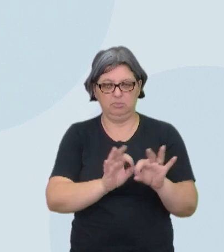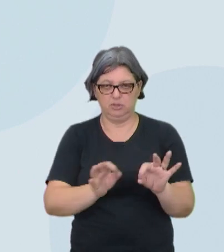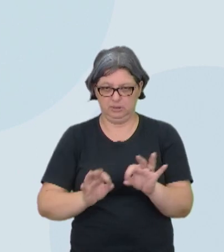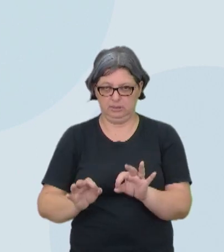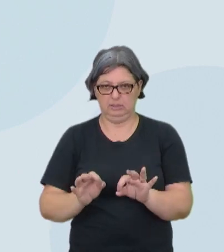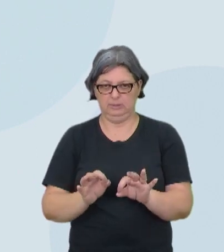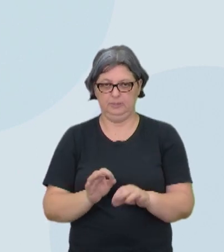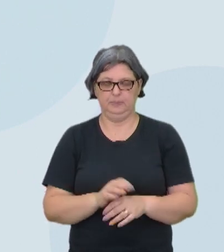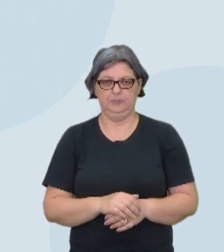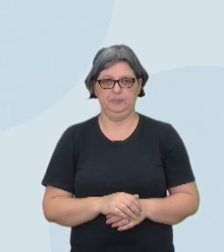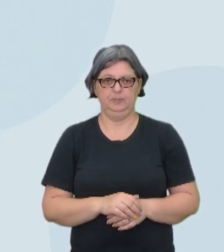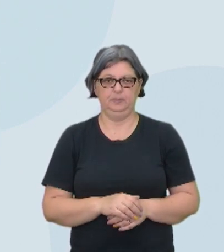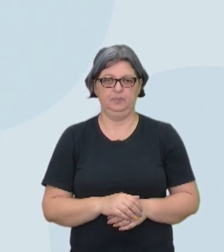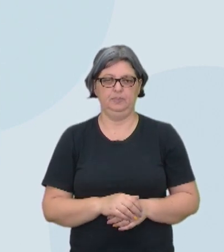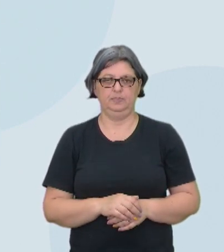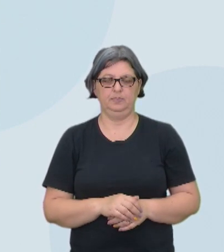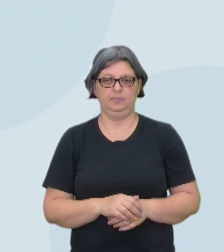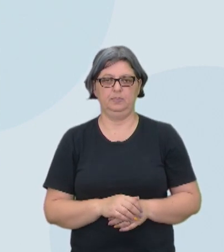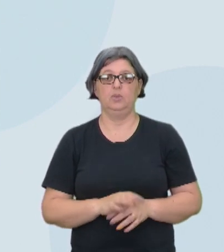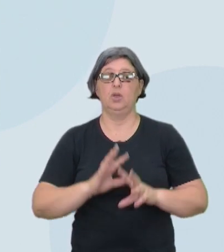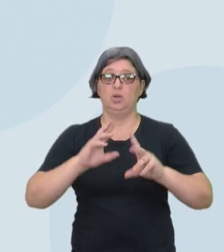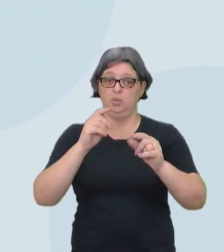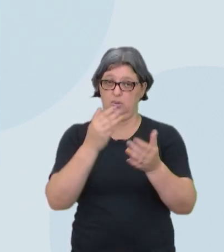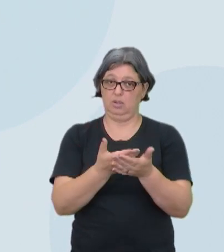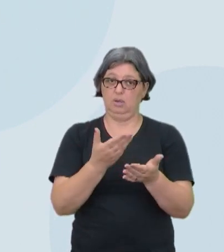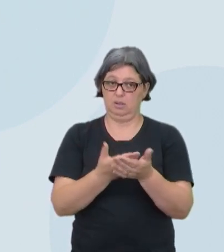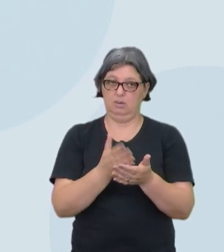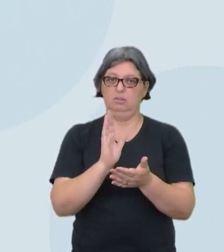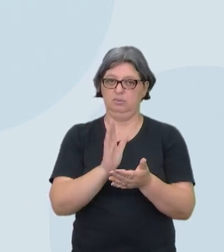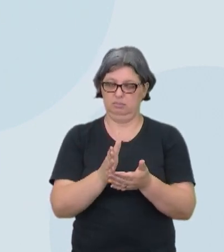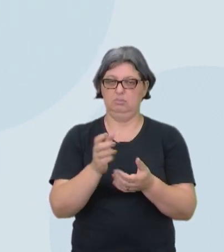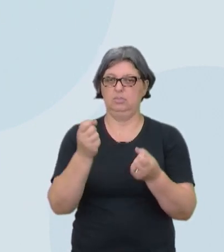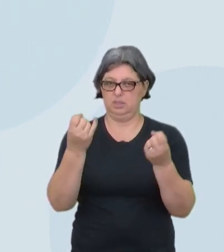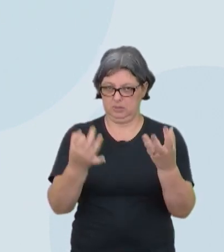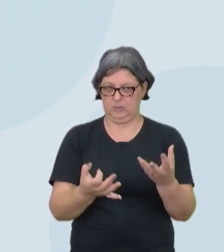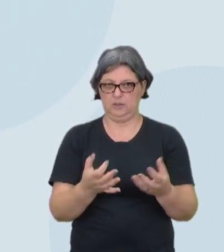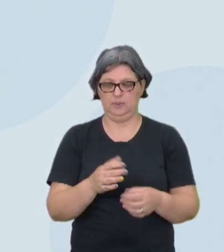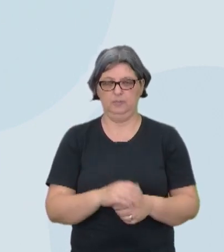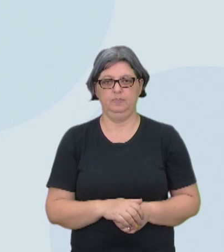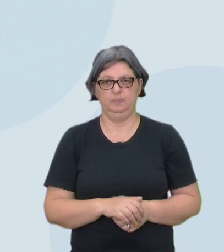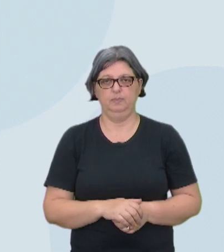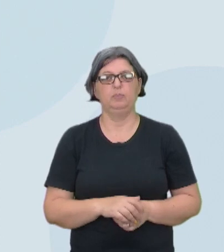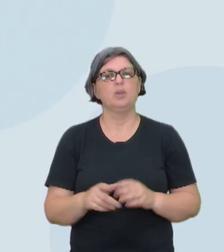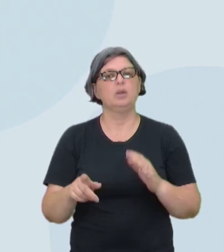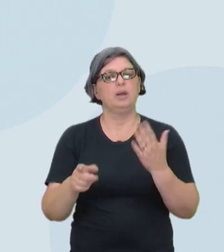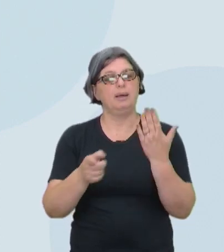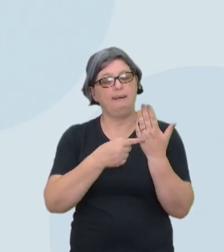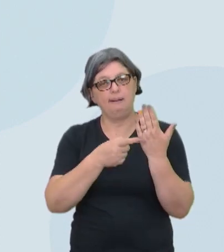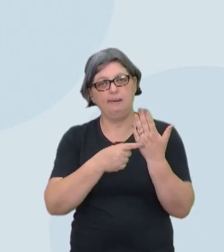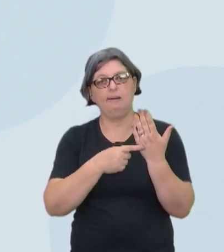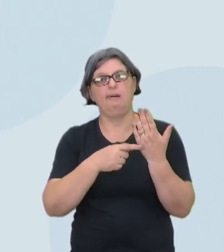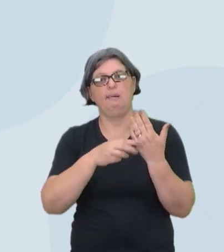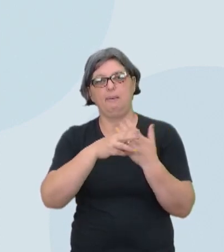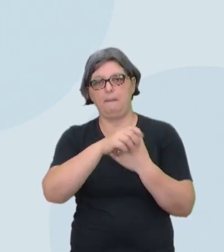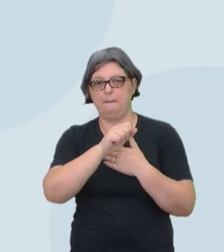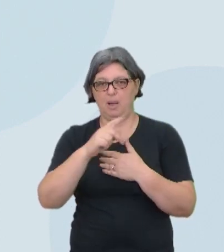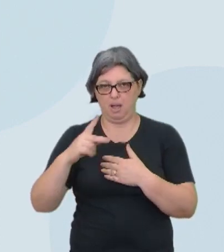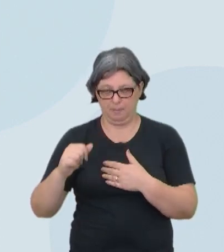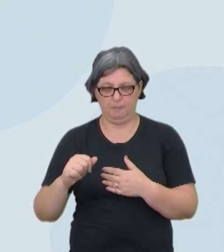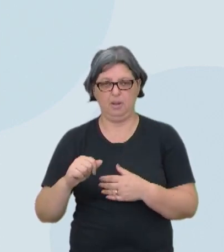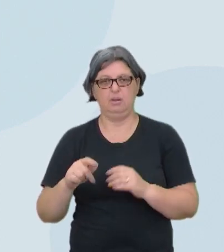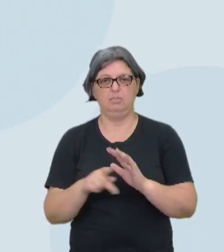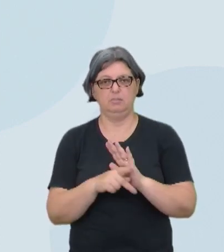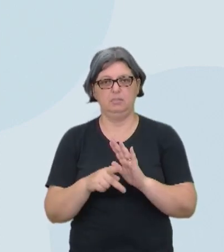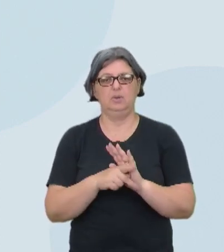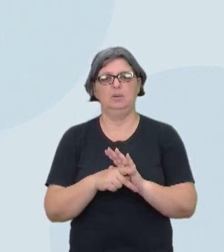organizado. Toda aula eu menciono sobre essa questão. Então, a capa do nosso mapa, este é o nosso componente